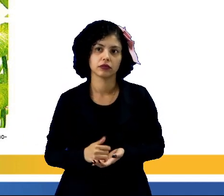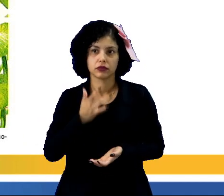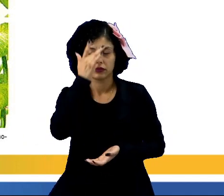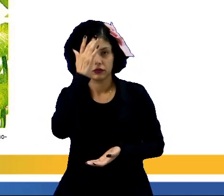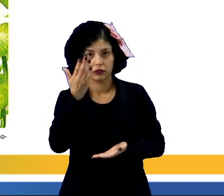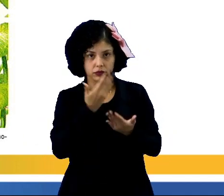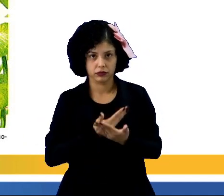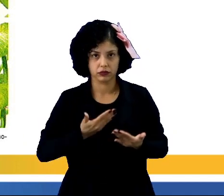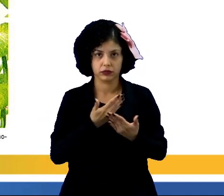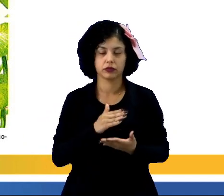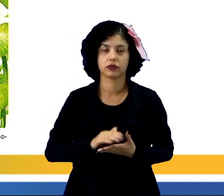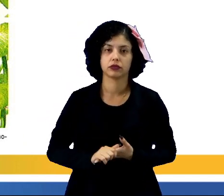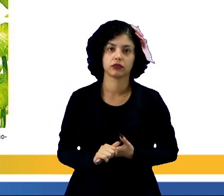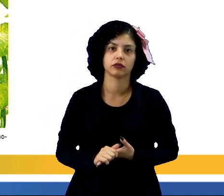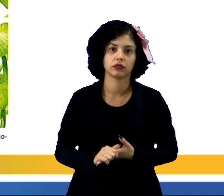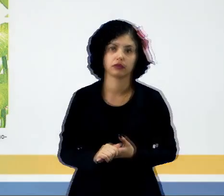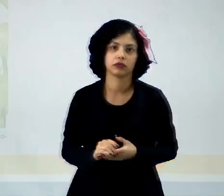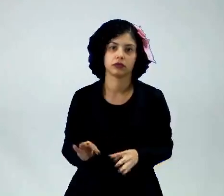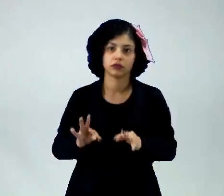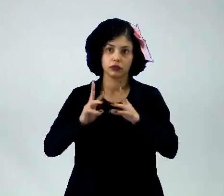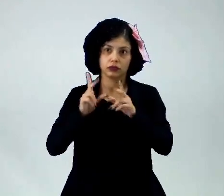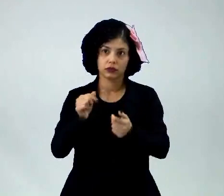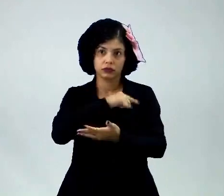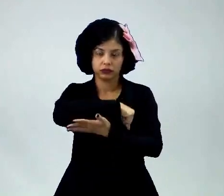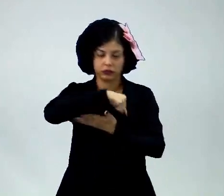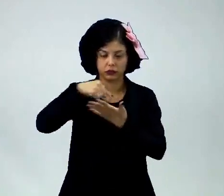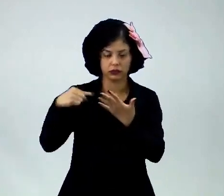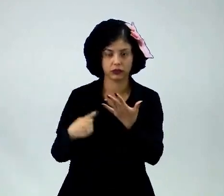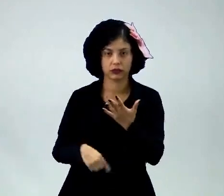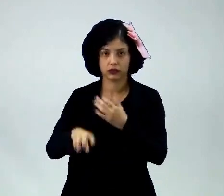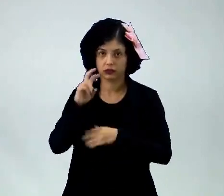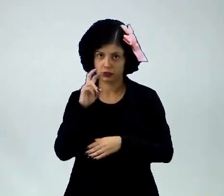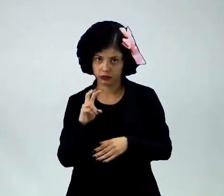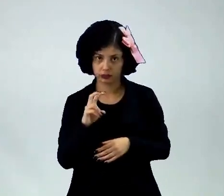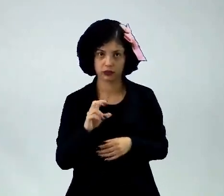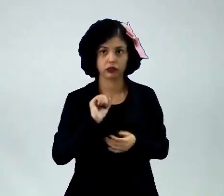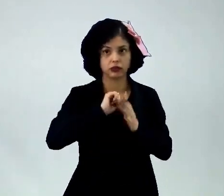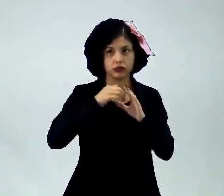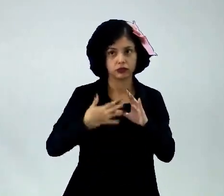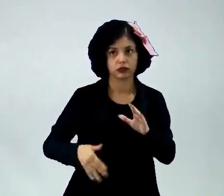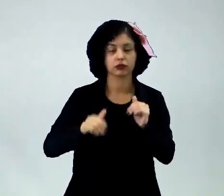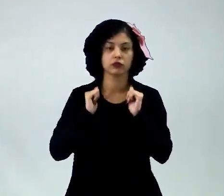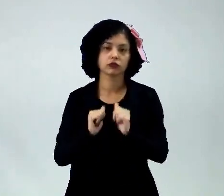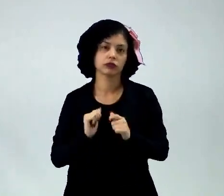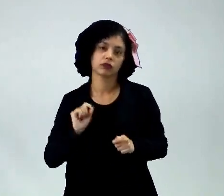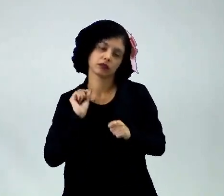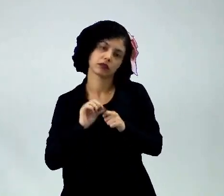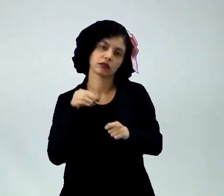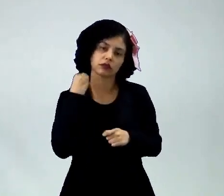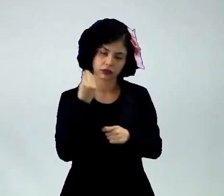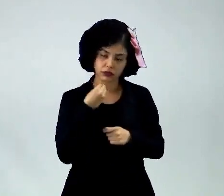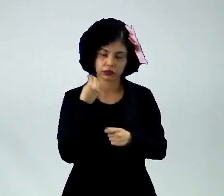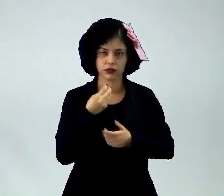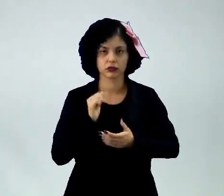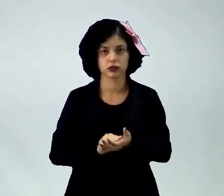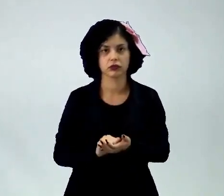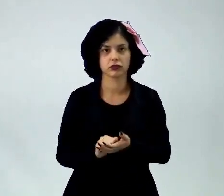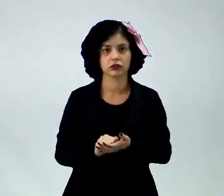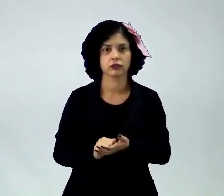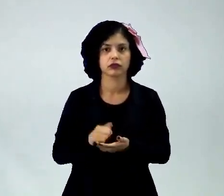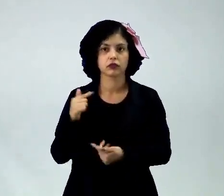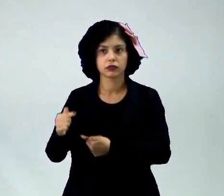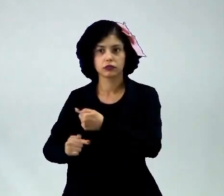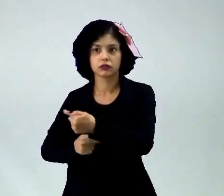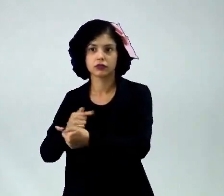fácil cultivo. Então ele aliou todas essas características para poder realizar o seu estudo sobre